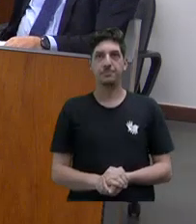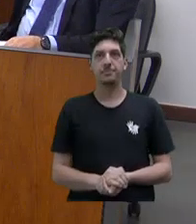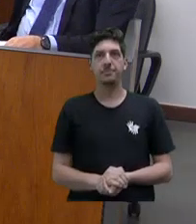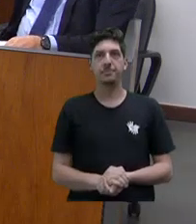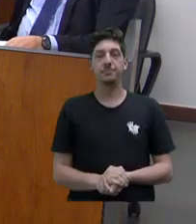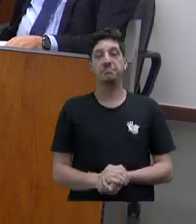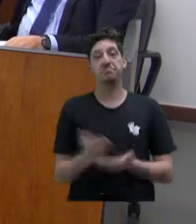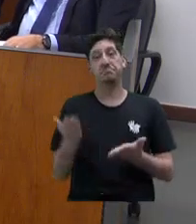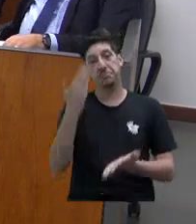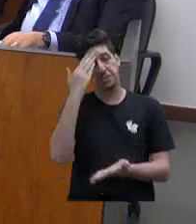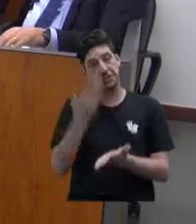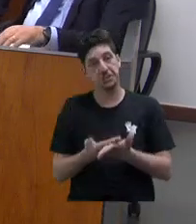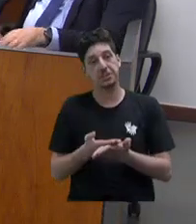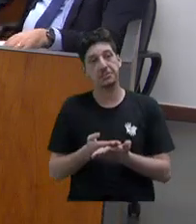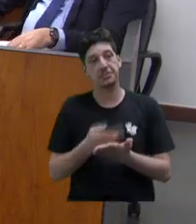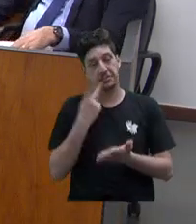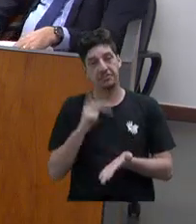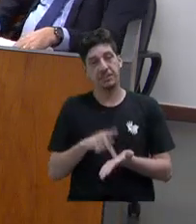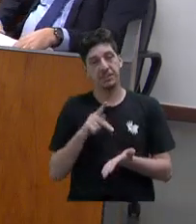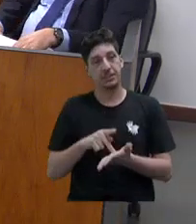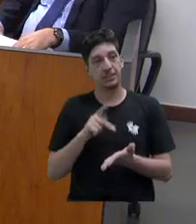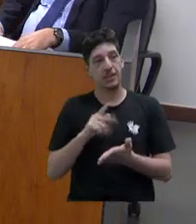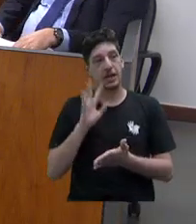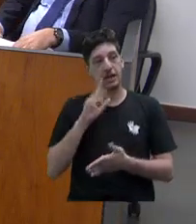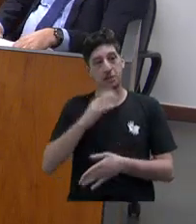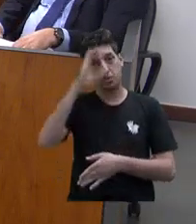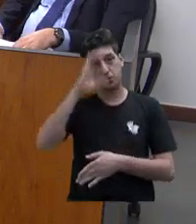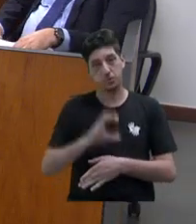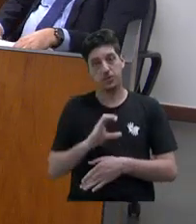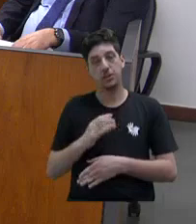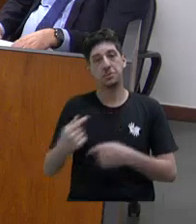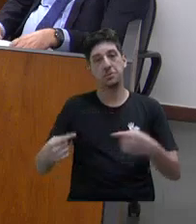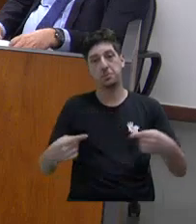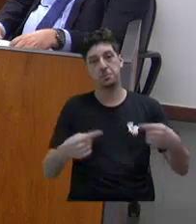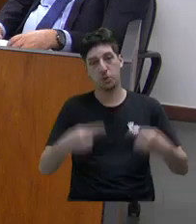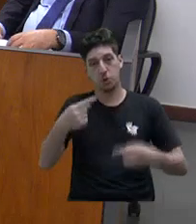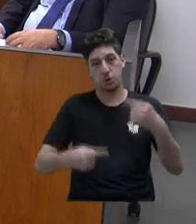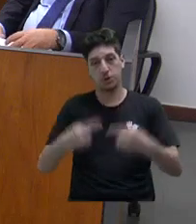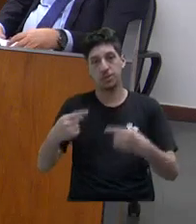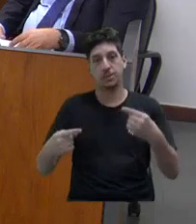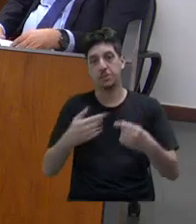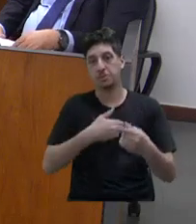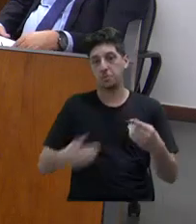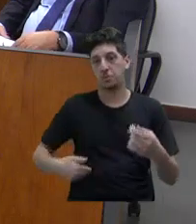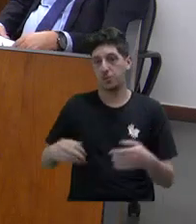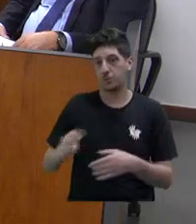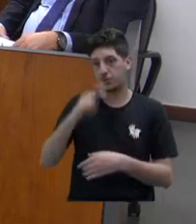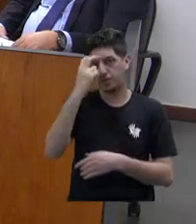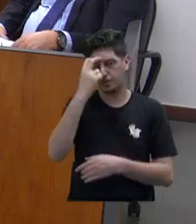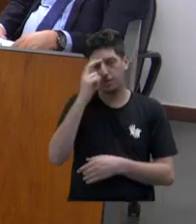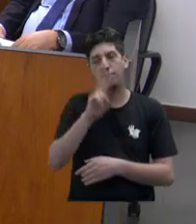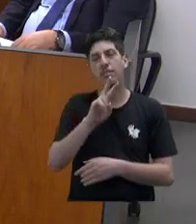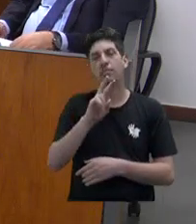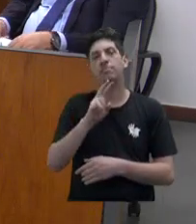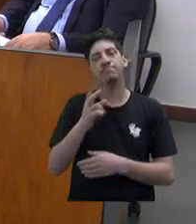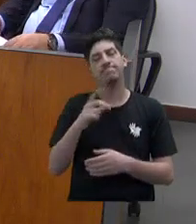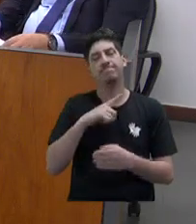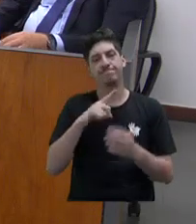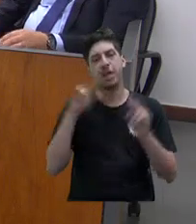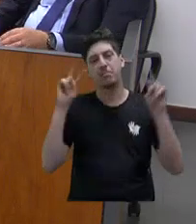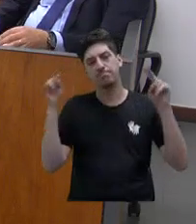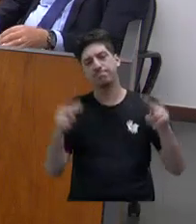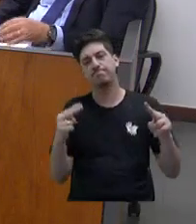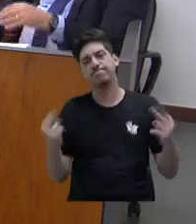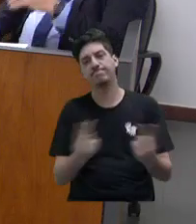muita firmeza de que o Conselho de Políticas Culturais vai considerar todas as prerrogativas